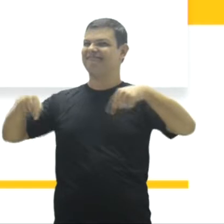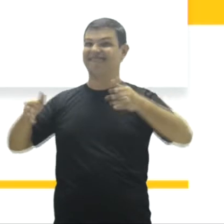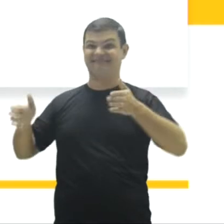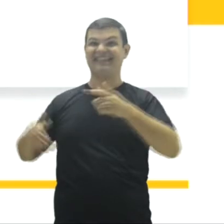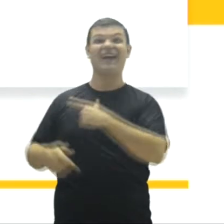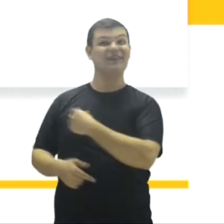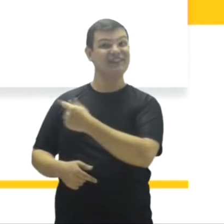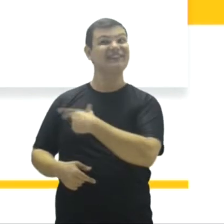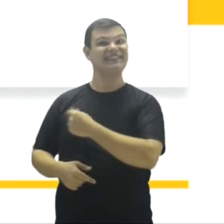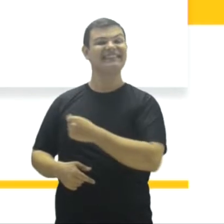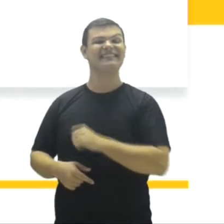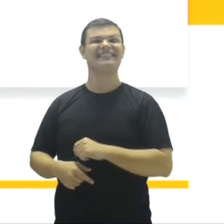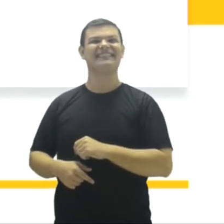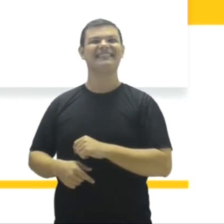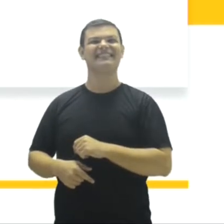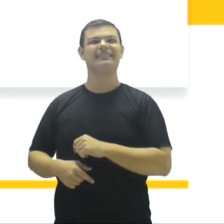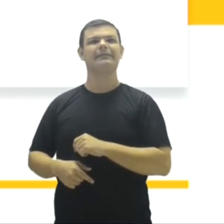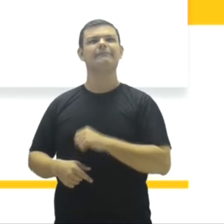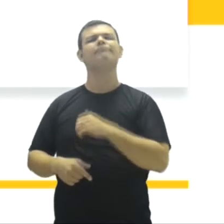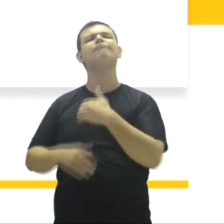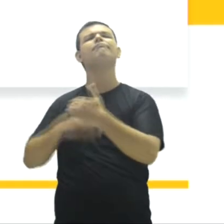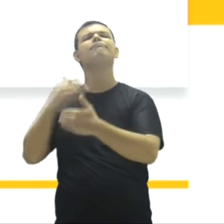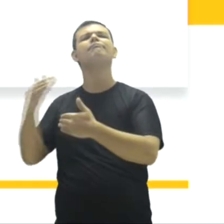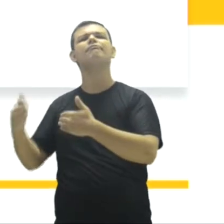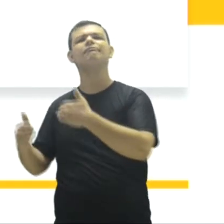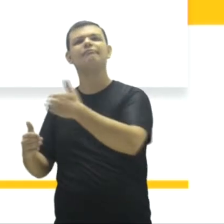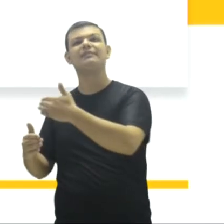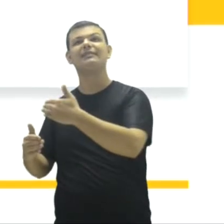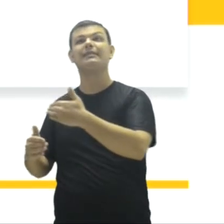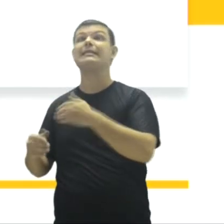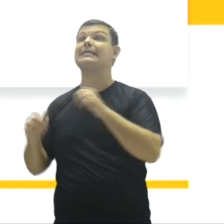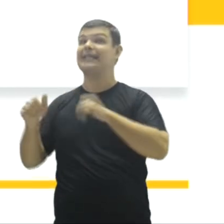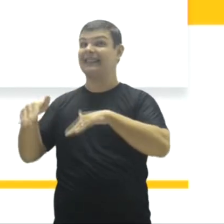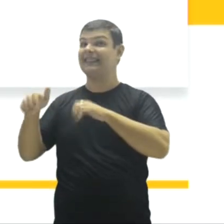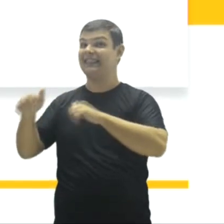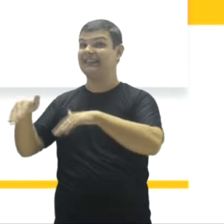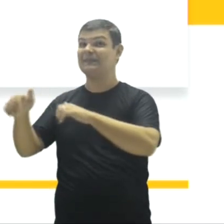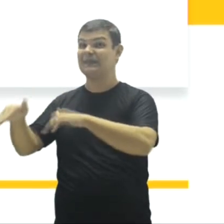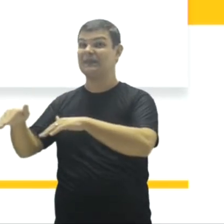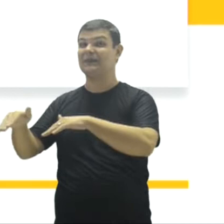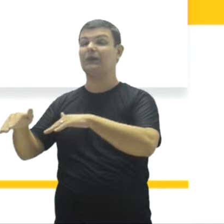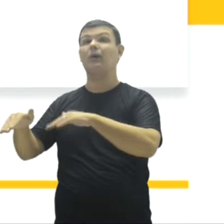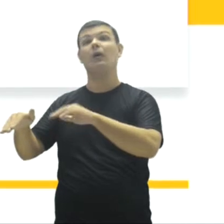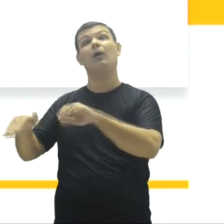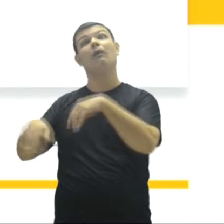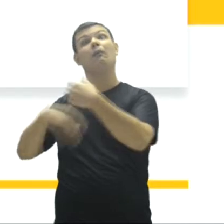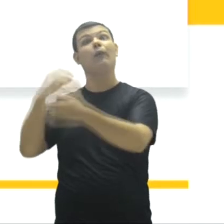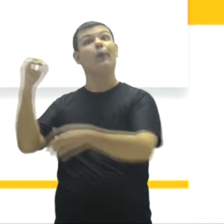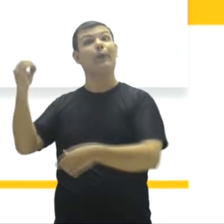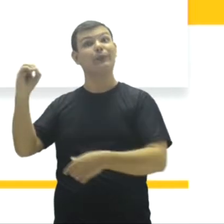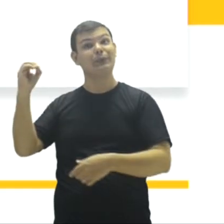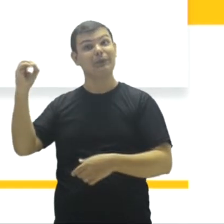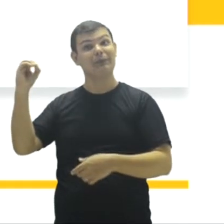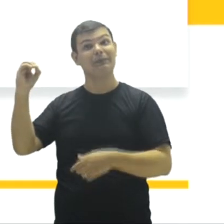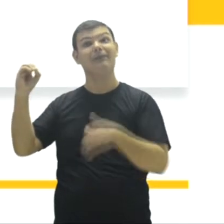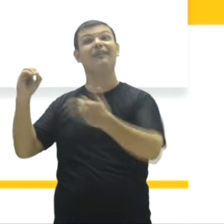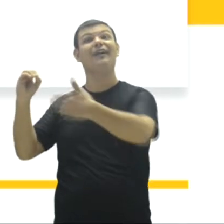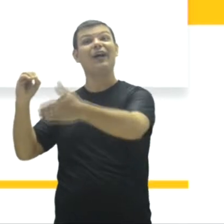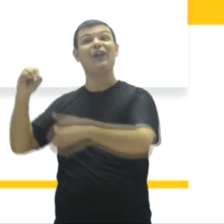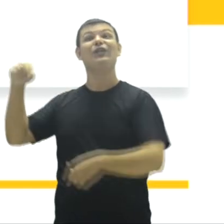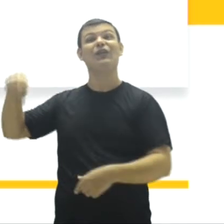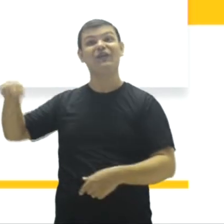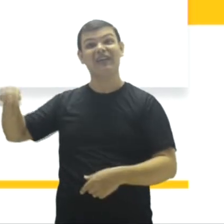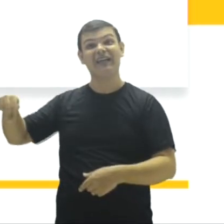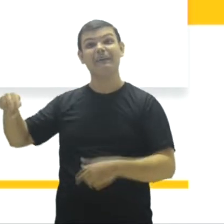estamos começando, depois de agosto, setembro, outubro,